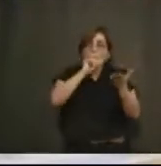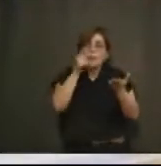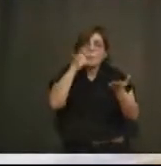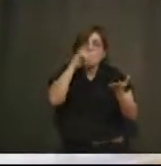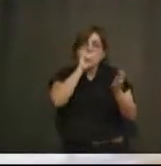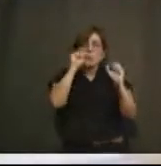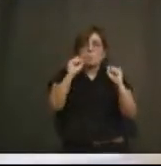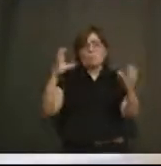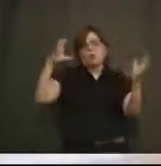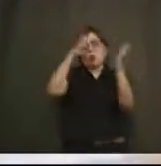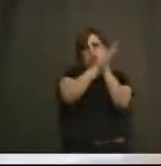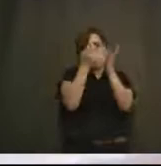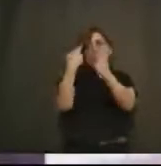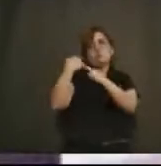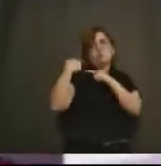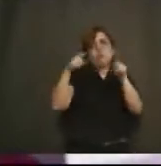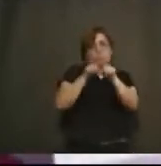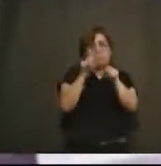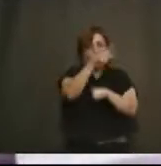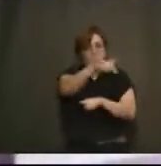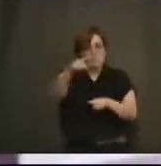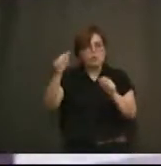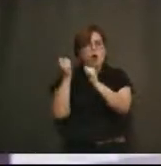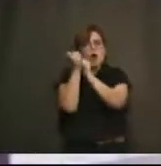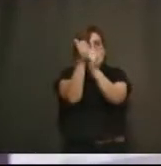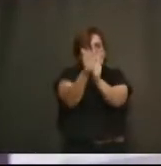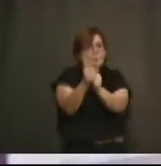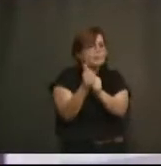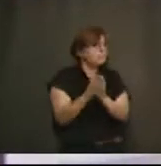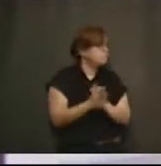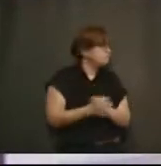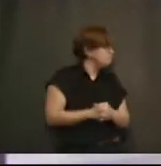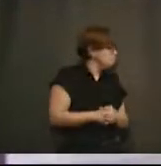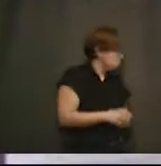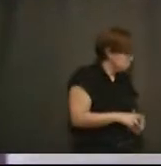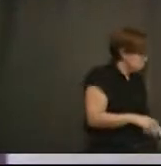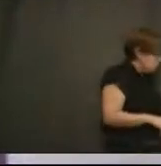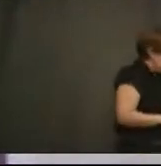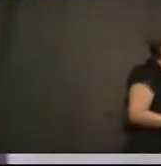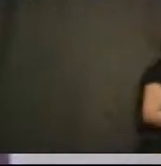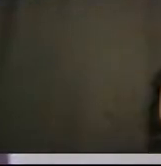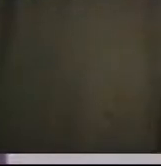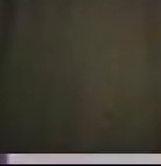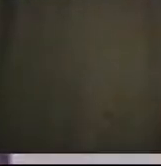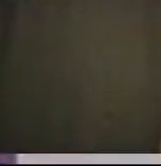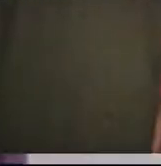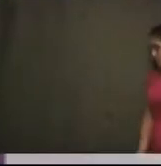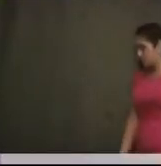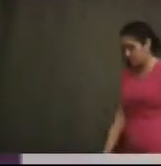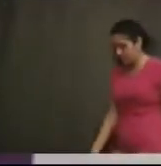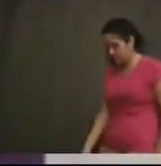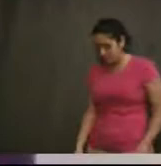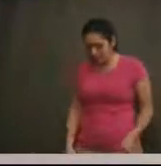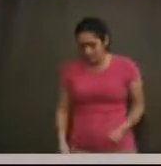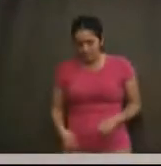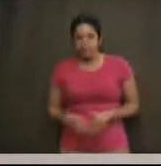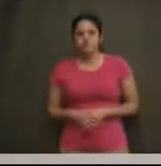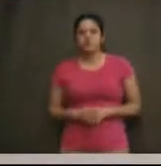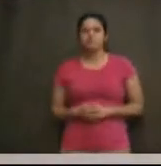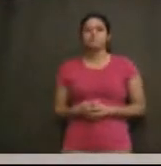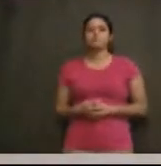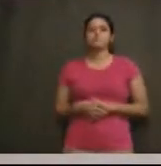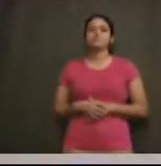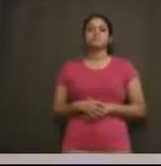registrar como responsáveis, os professores acompanhar, etc. Na graduação é mais fácil, os horizontes são maiores, é